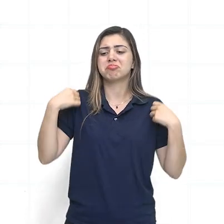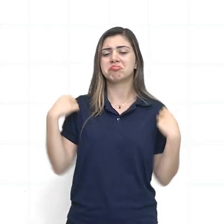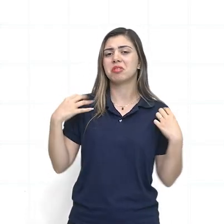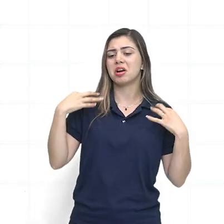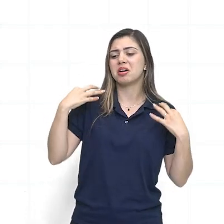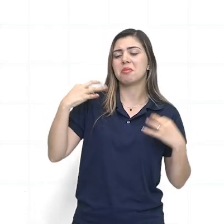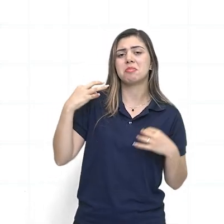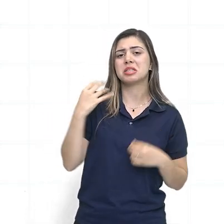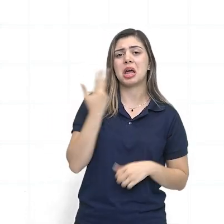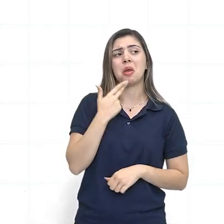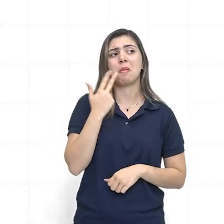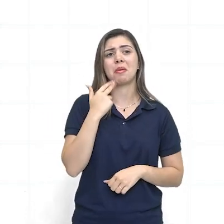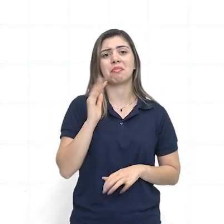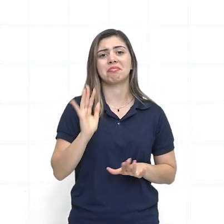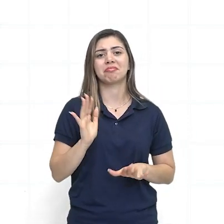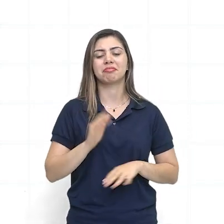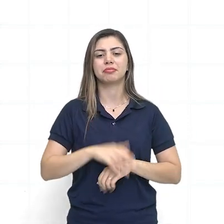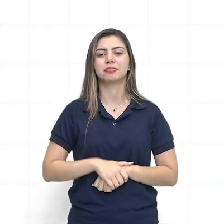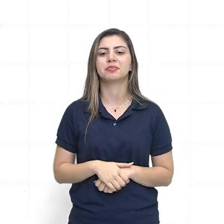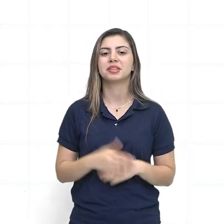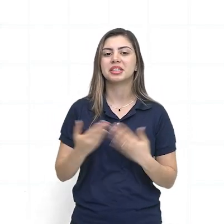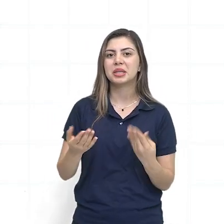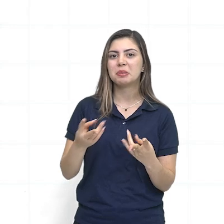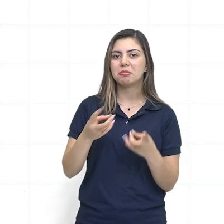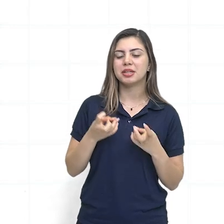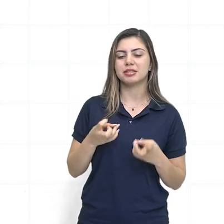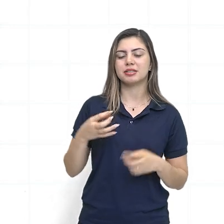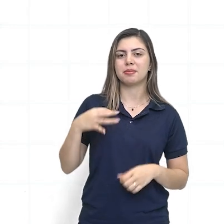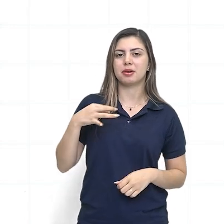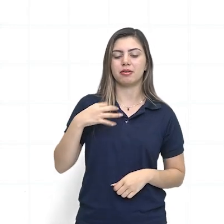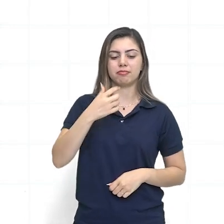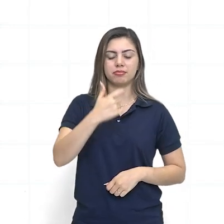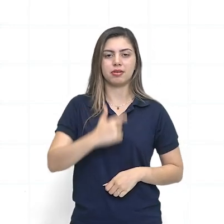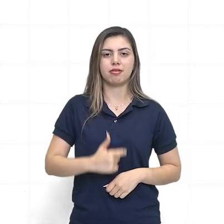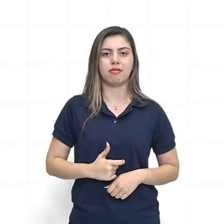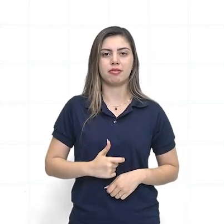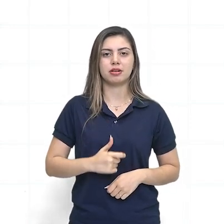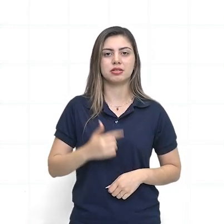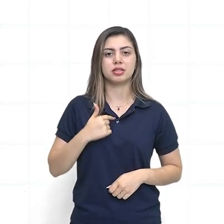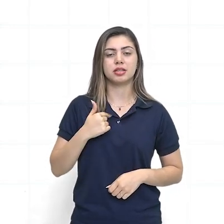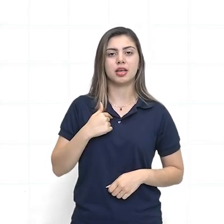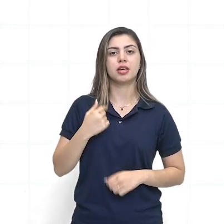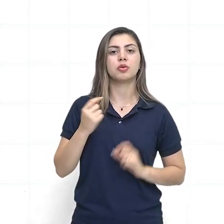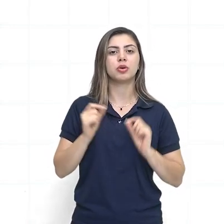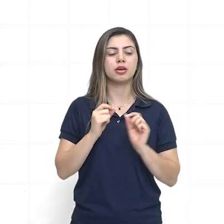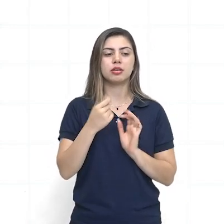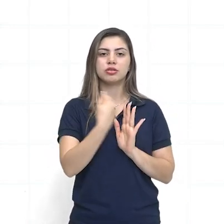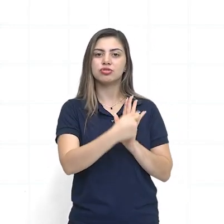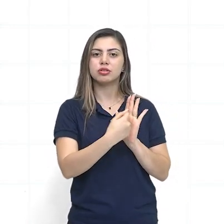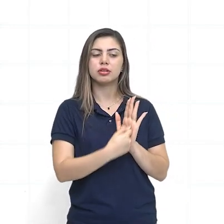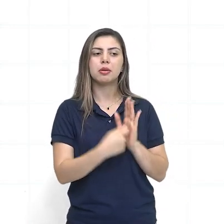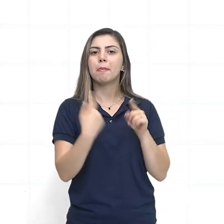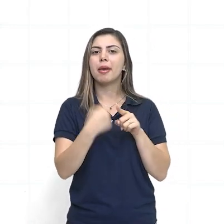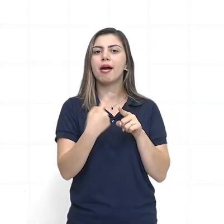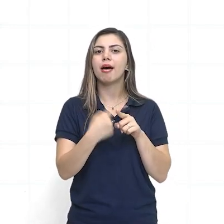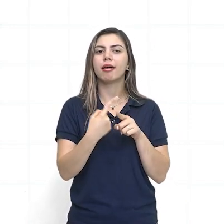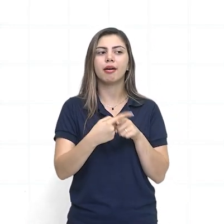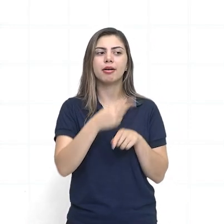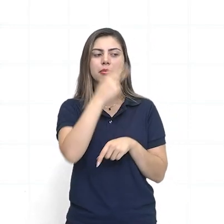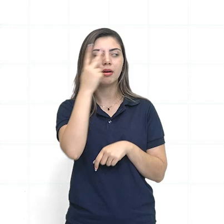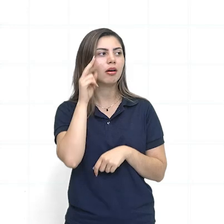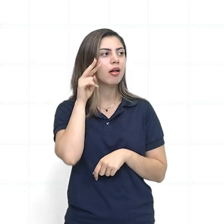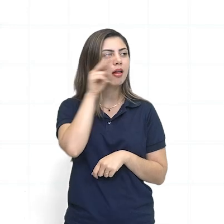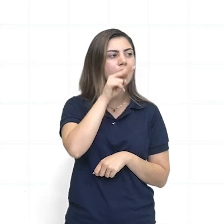comum. Então, observe que na frente da camisa está escrito algo, né, justamente para chamar a